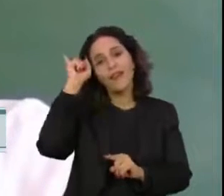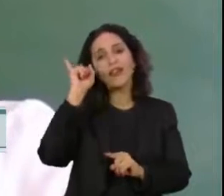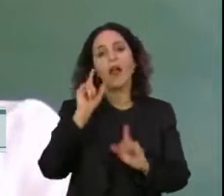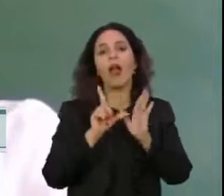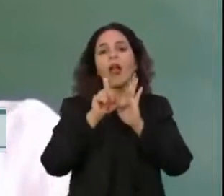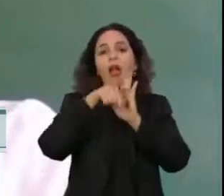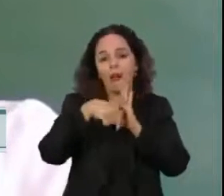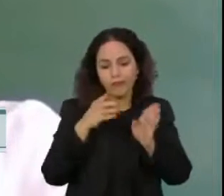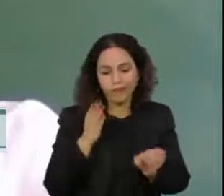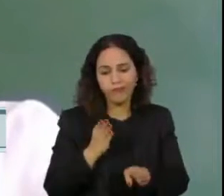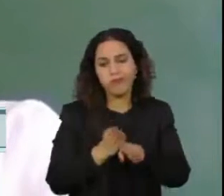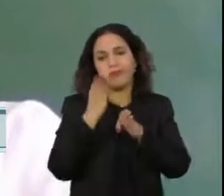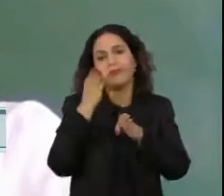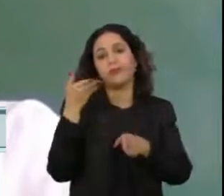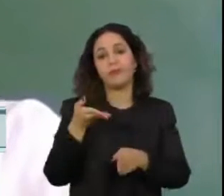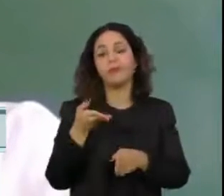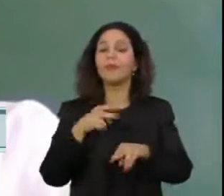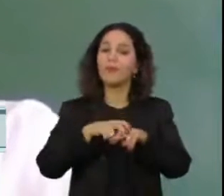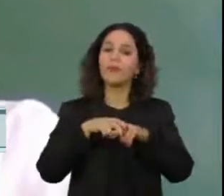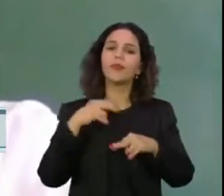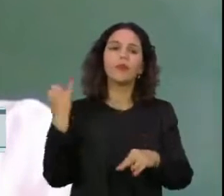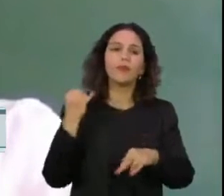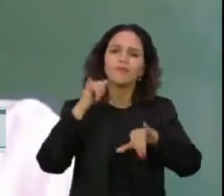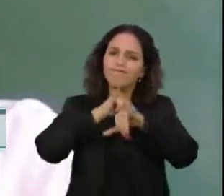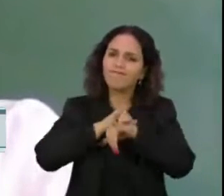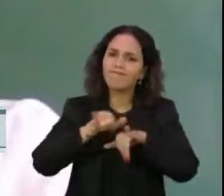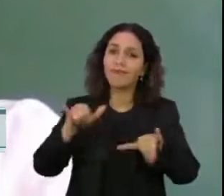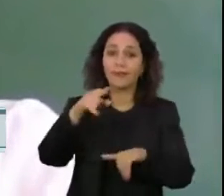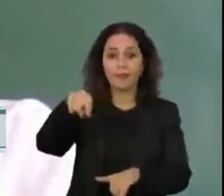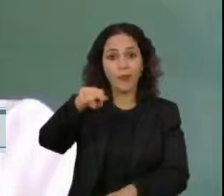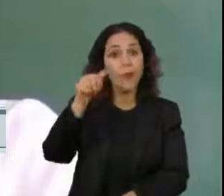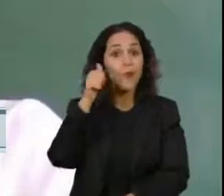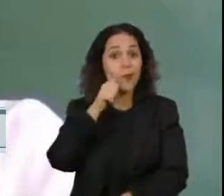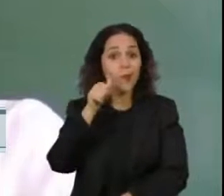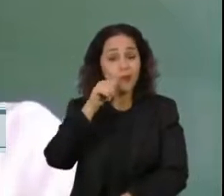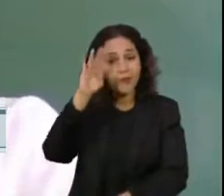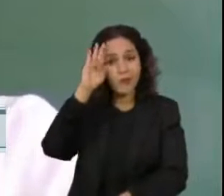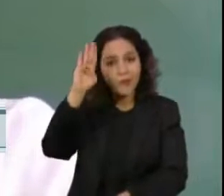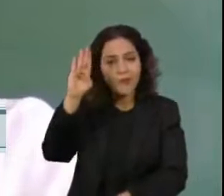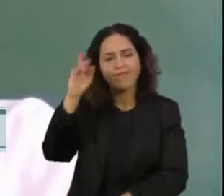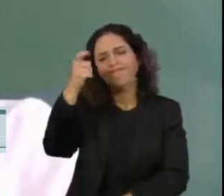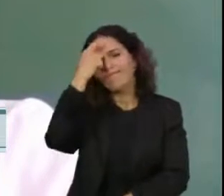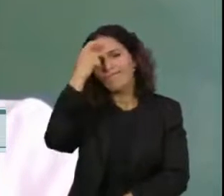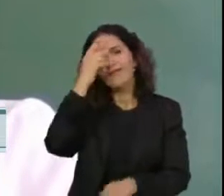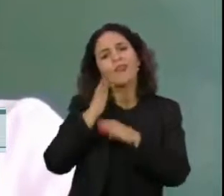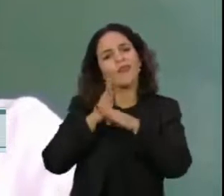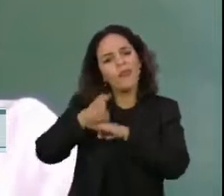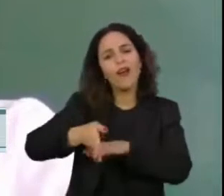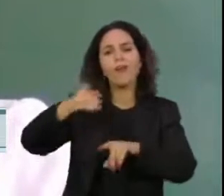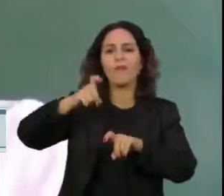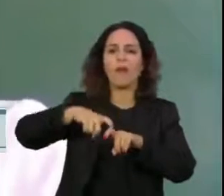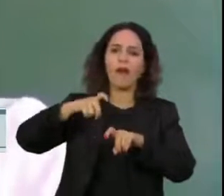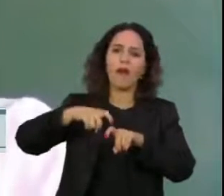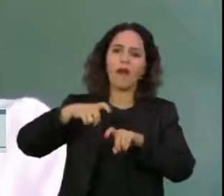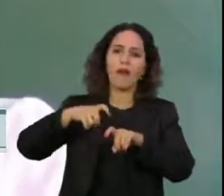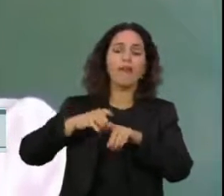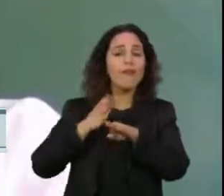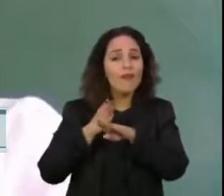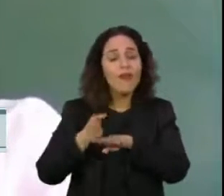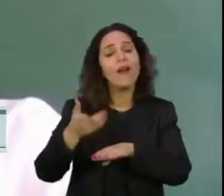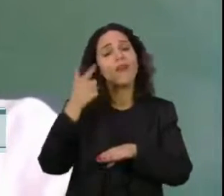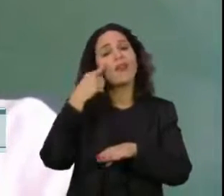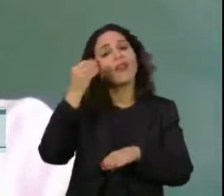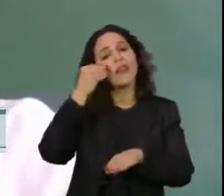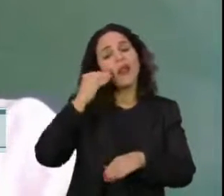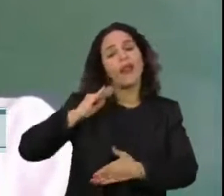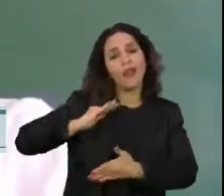do câncer de mama. Então, é fundamental essa mensagem, os pacientes têm que ir procurar os médicos, tem que